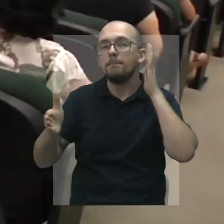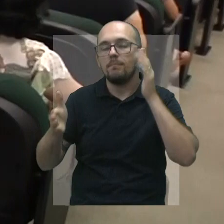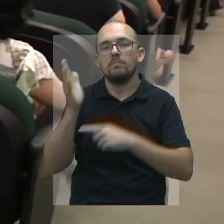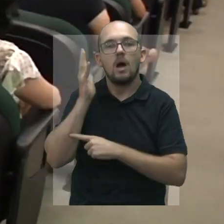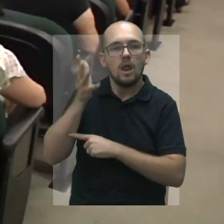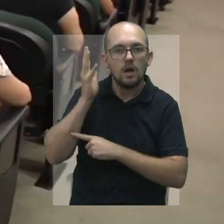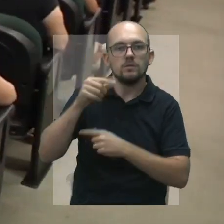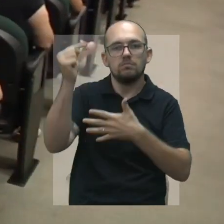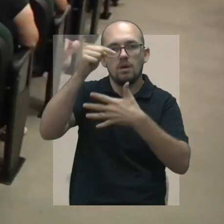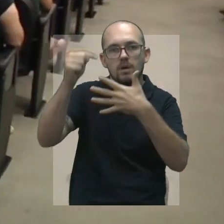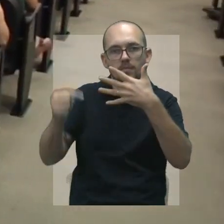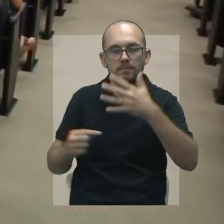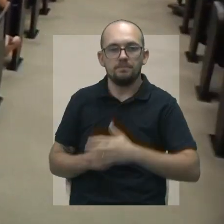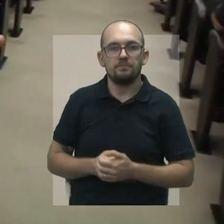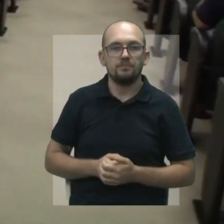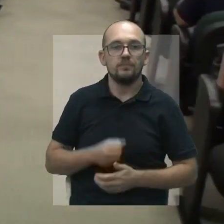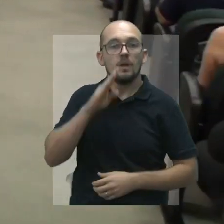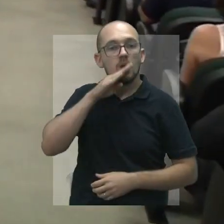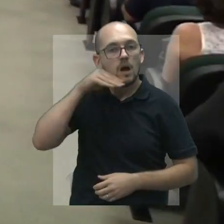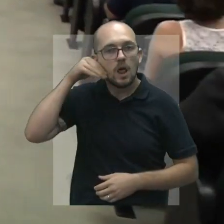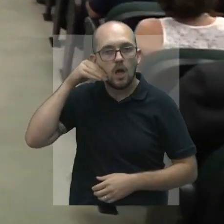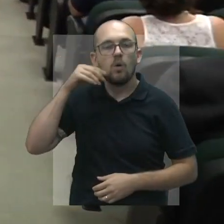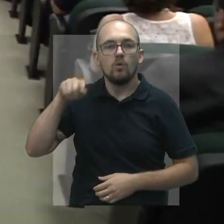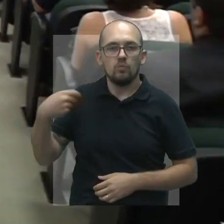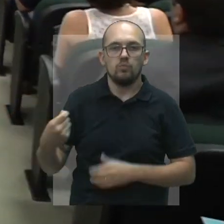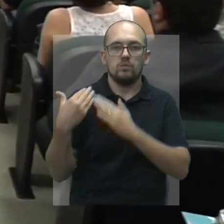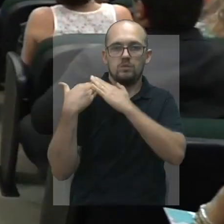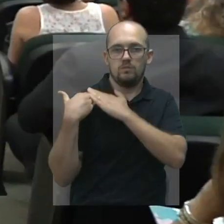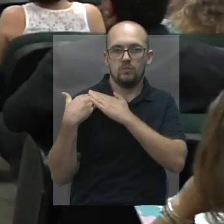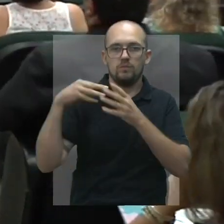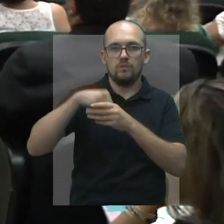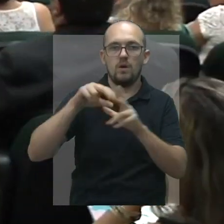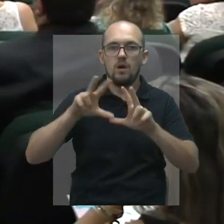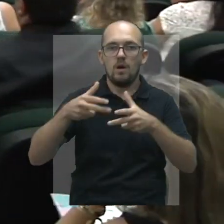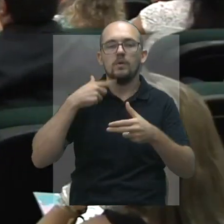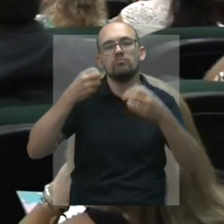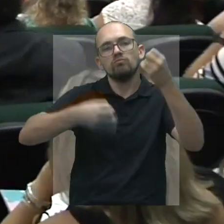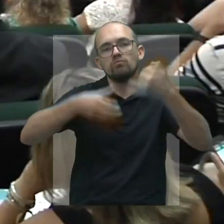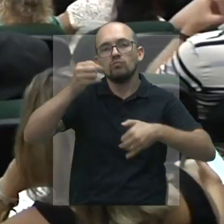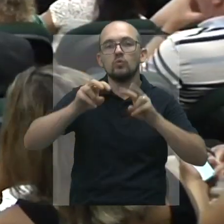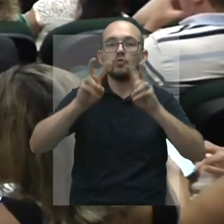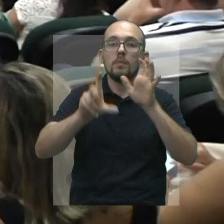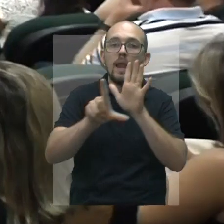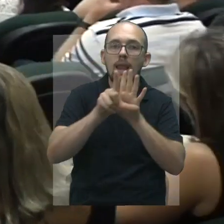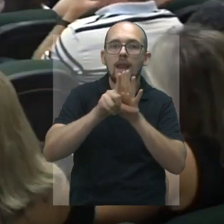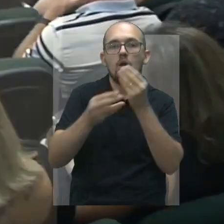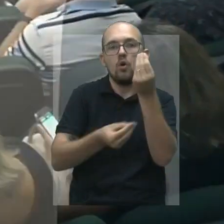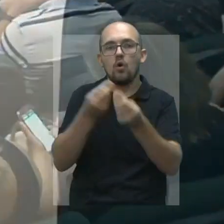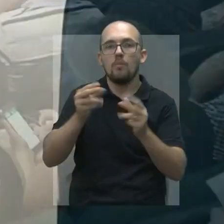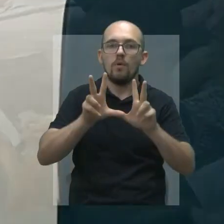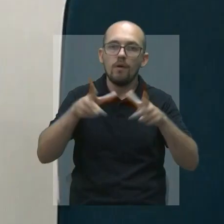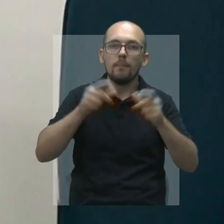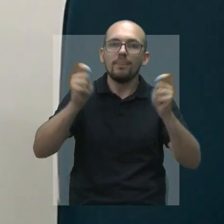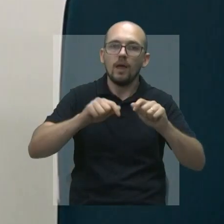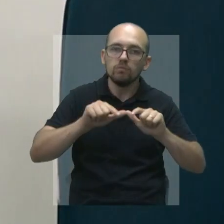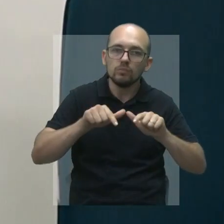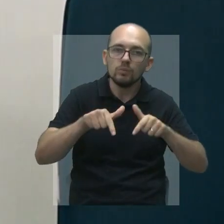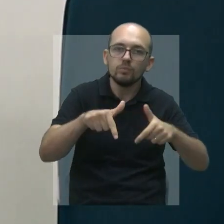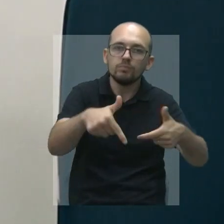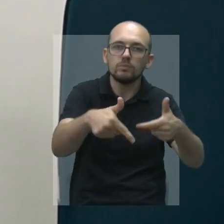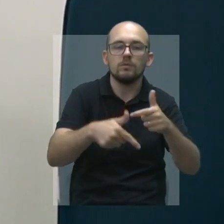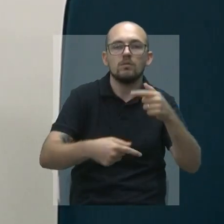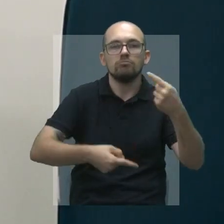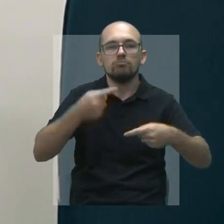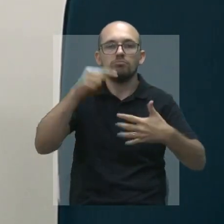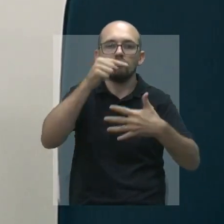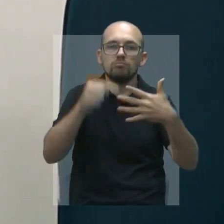Mulher na Câmara, Cléo Furquim, falou sobre o papel do Legislativo no desenvolvimento de políticas públicas, apontando